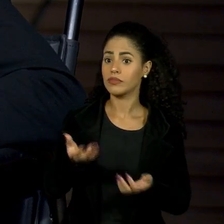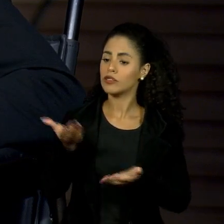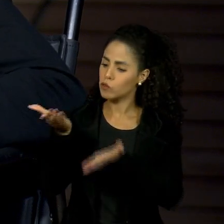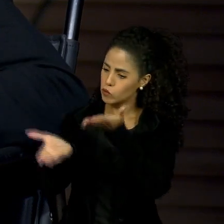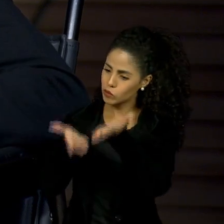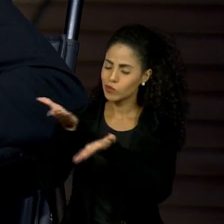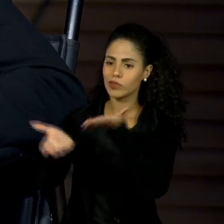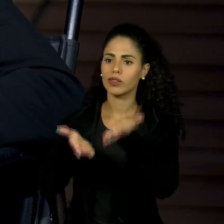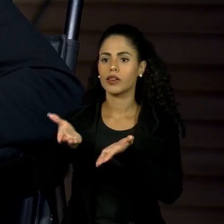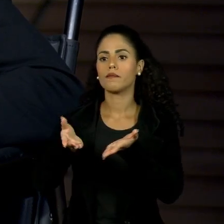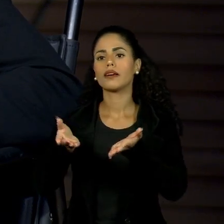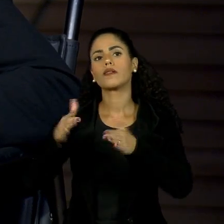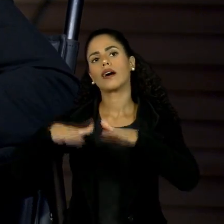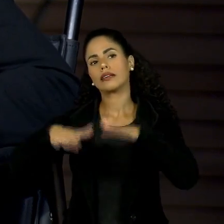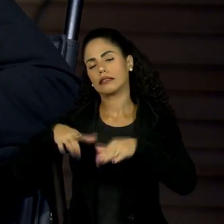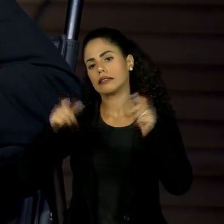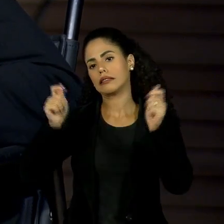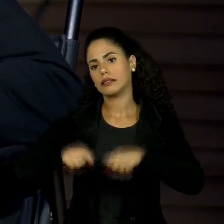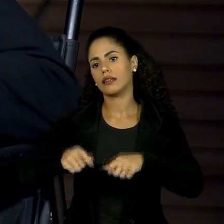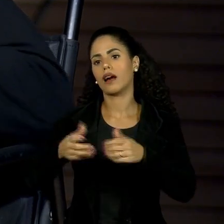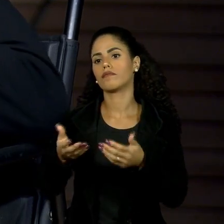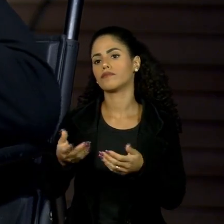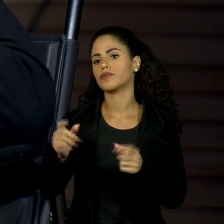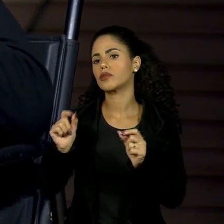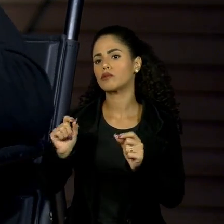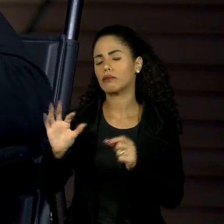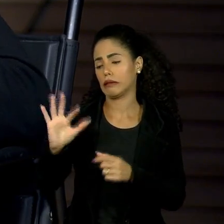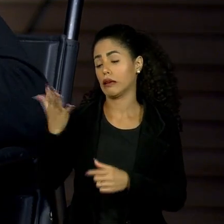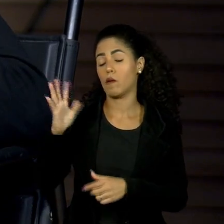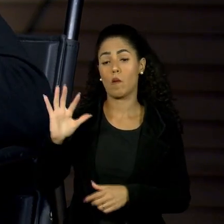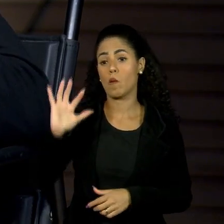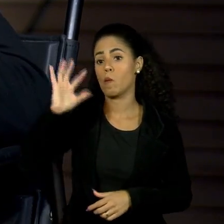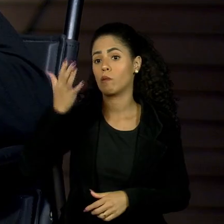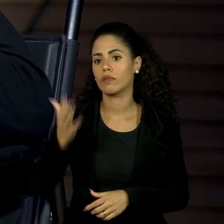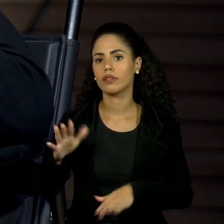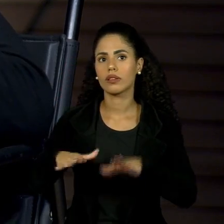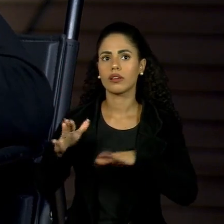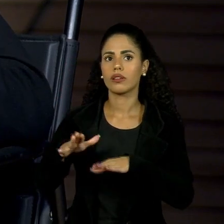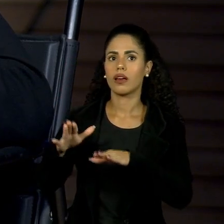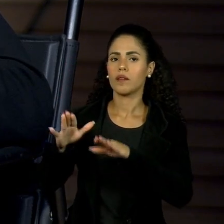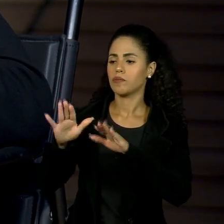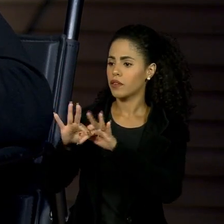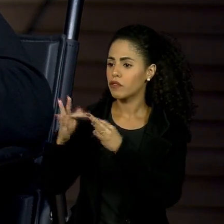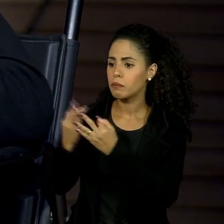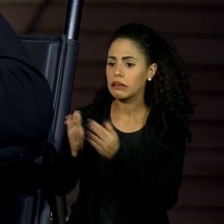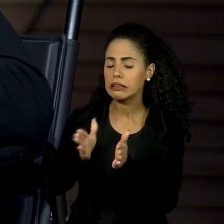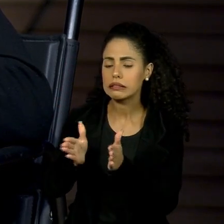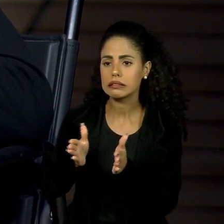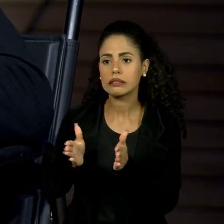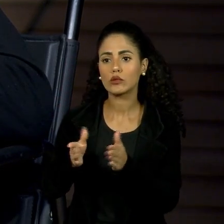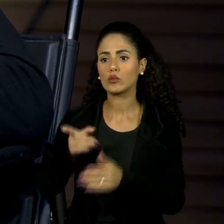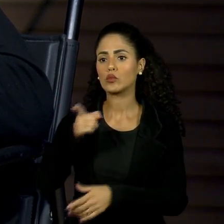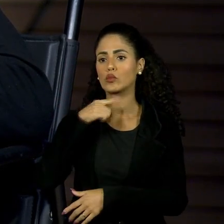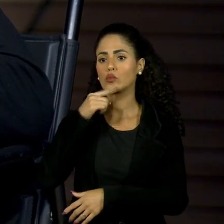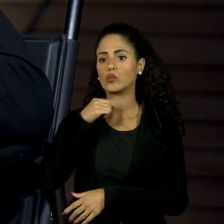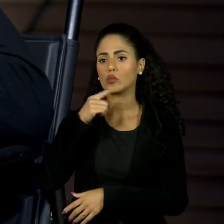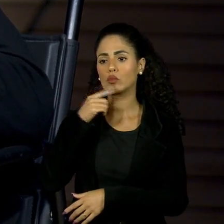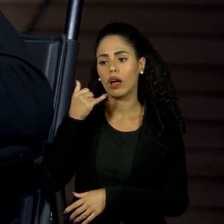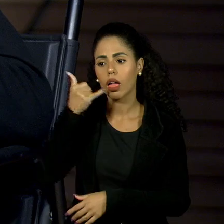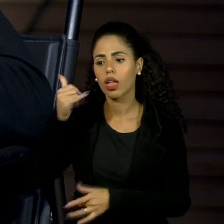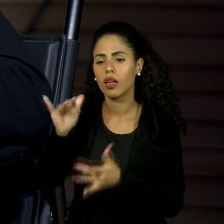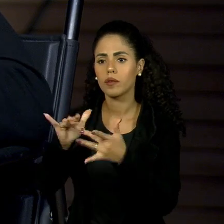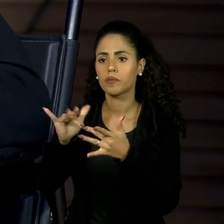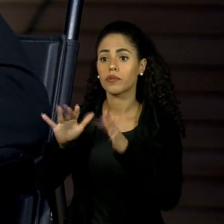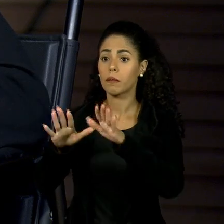tratamento, quando possível, porque às vezes os laços familiares estão tão esgarçados que você não tem acesso mais à família. Mas se você consegue chegar